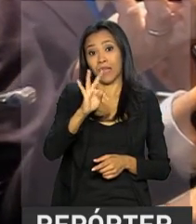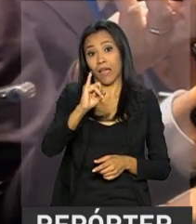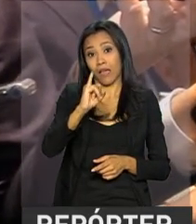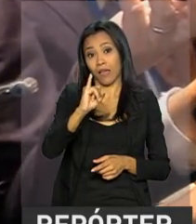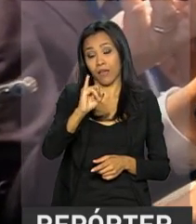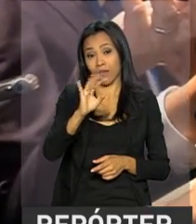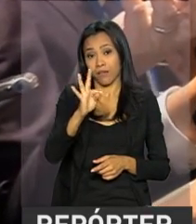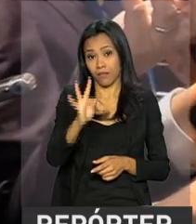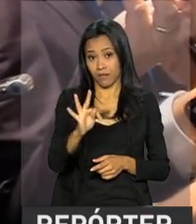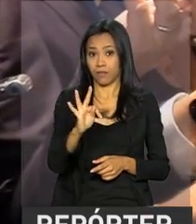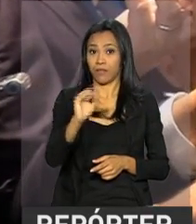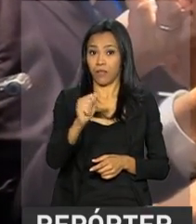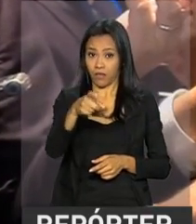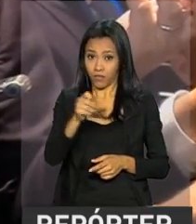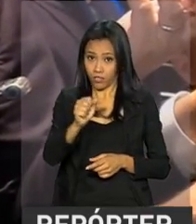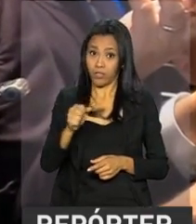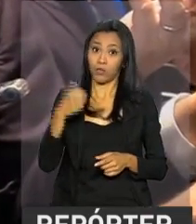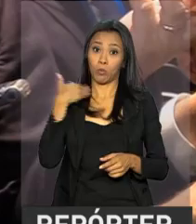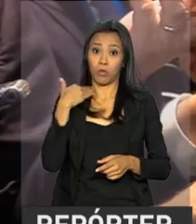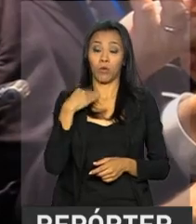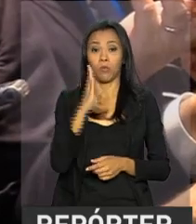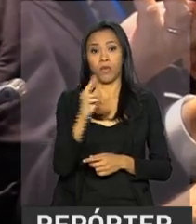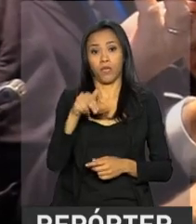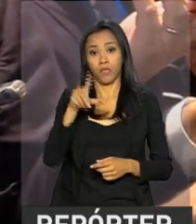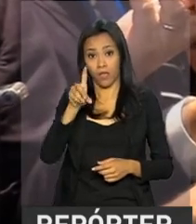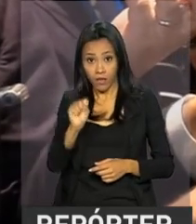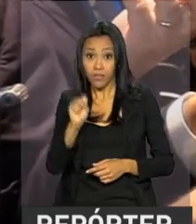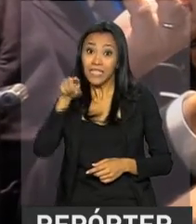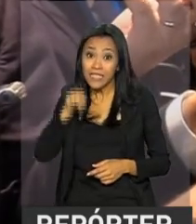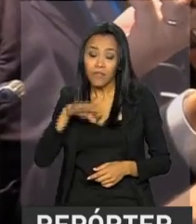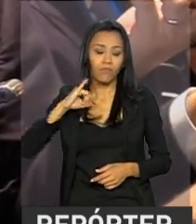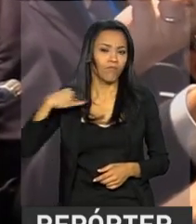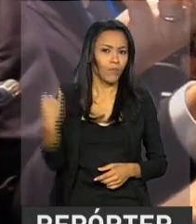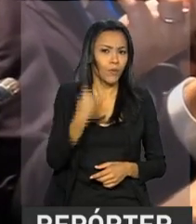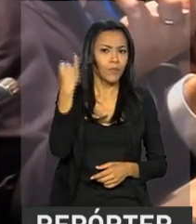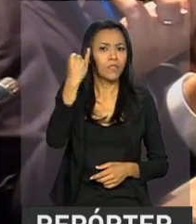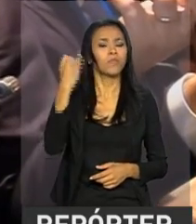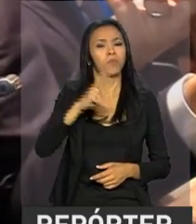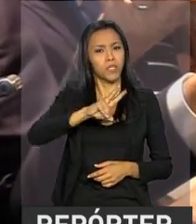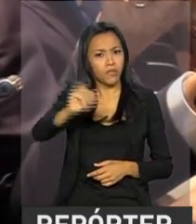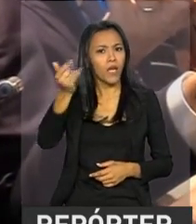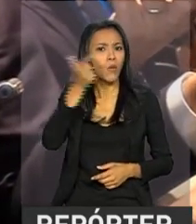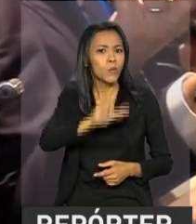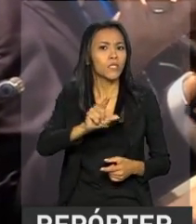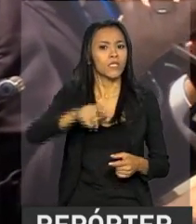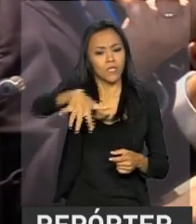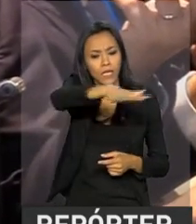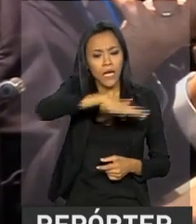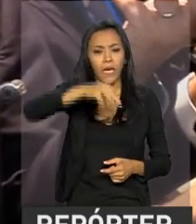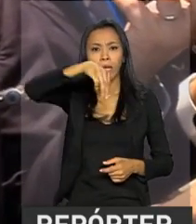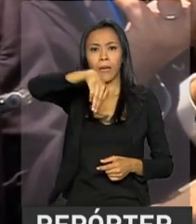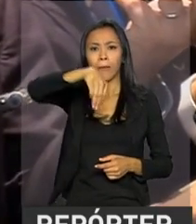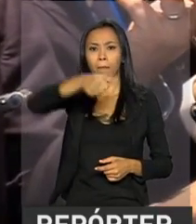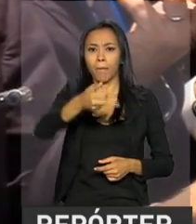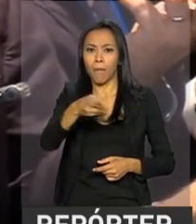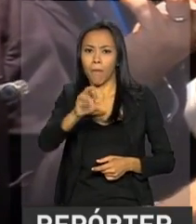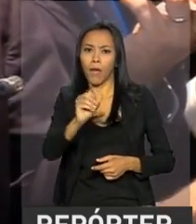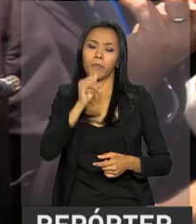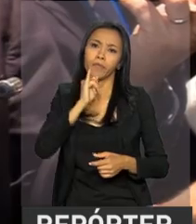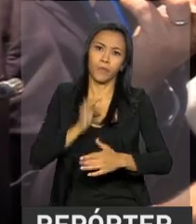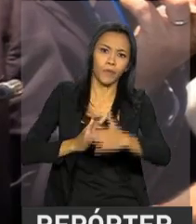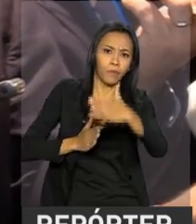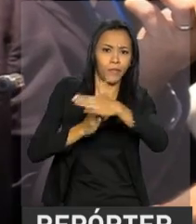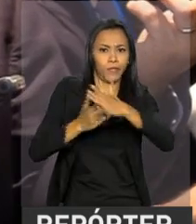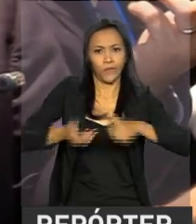importante porque piso vai permitir juntamente com as reformas macroeconômicas de o teto de gastos